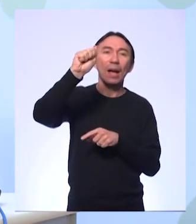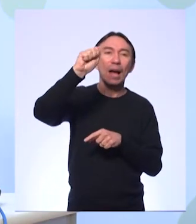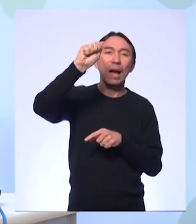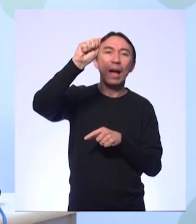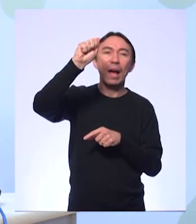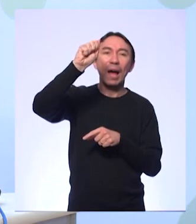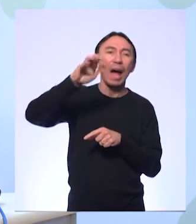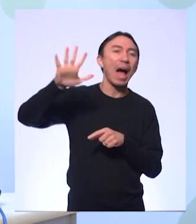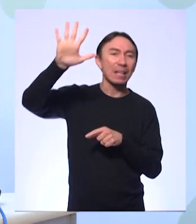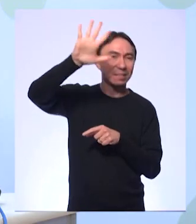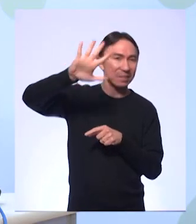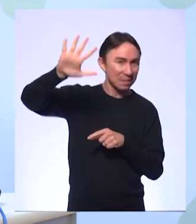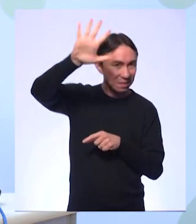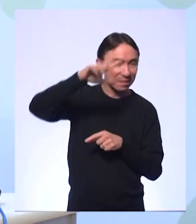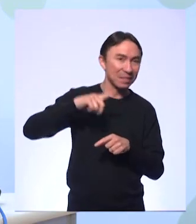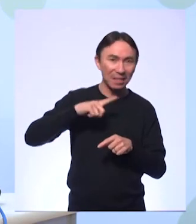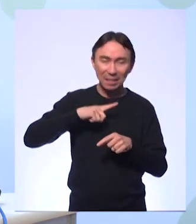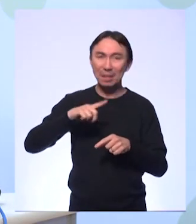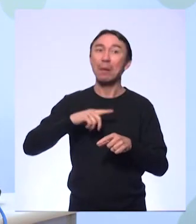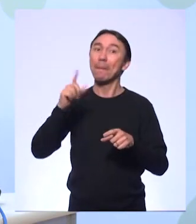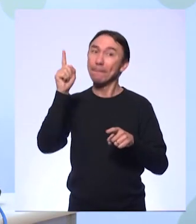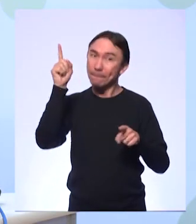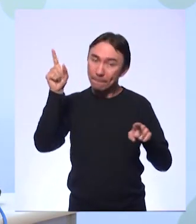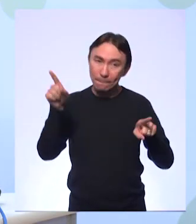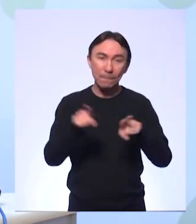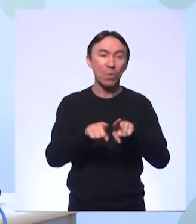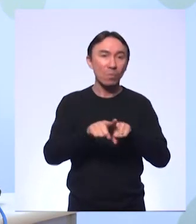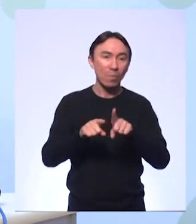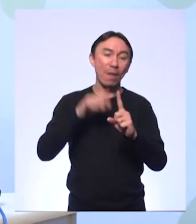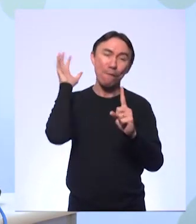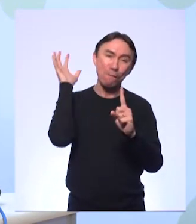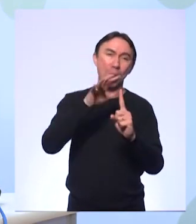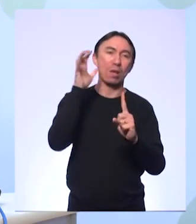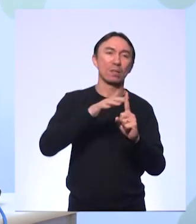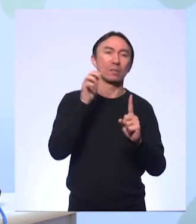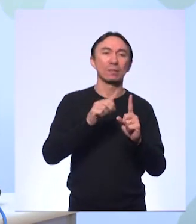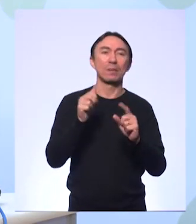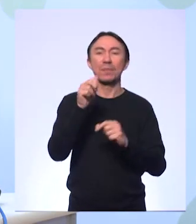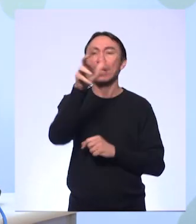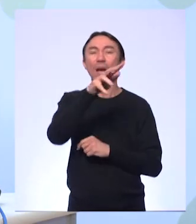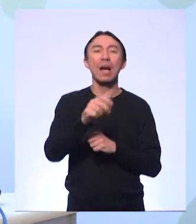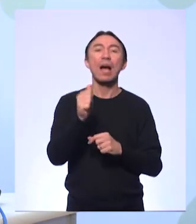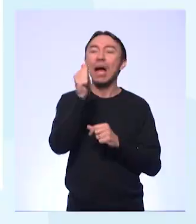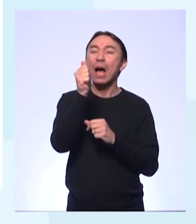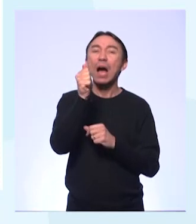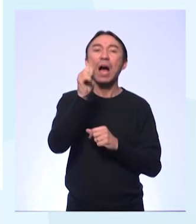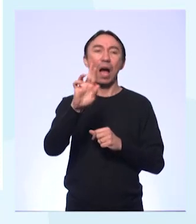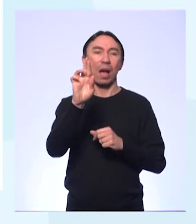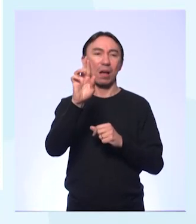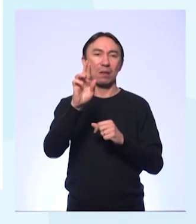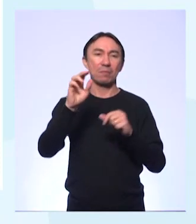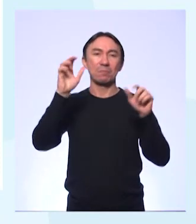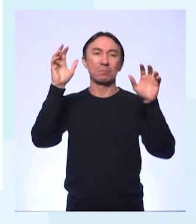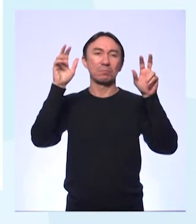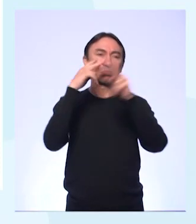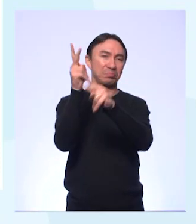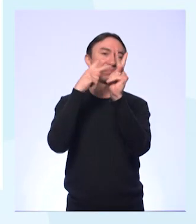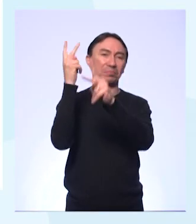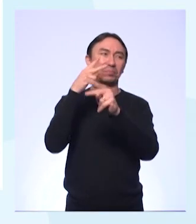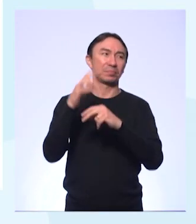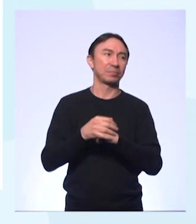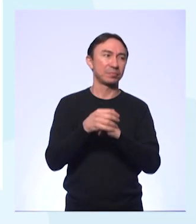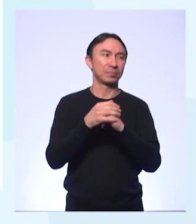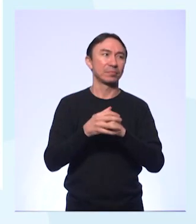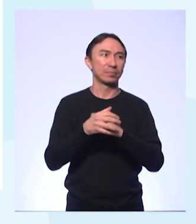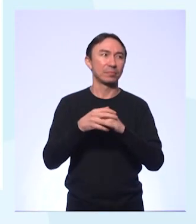continentalidade e da maritimidade que influencia muito nessas regiões. No próximo mapa, aí sim, aí nós vamos ver a temperatura. Só que